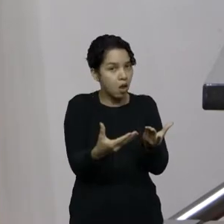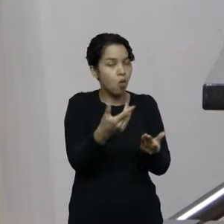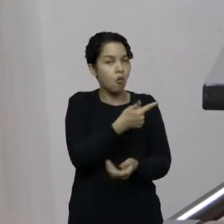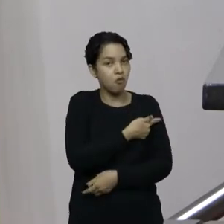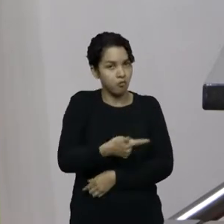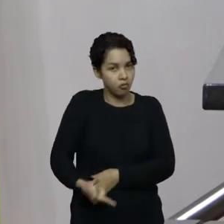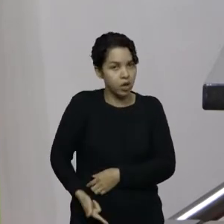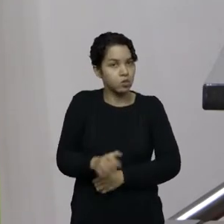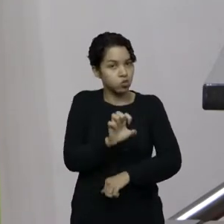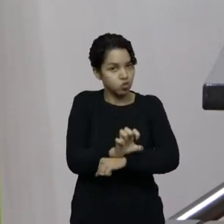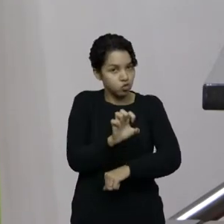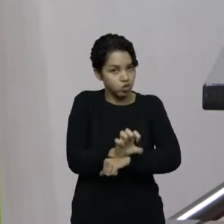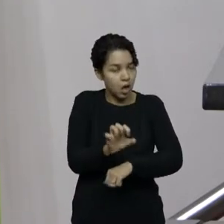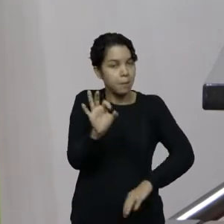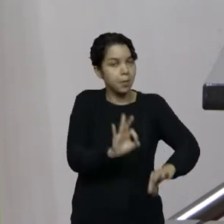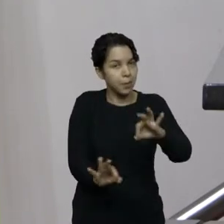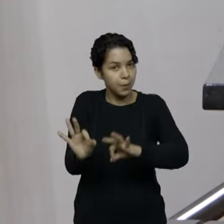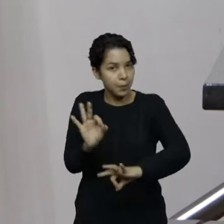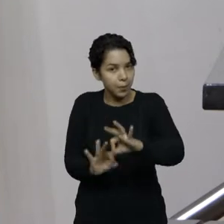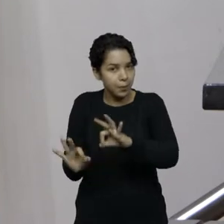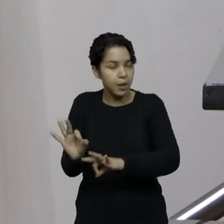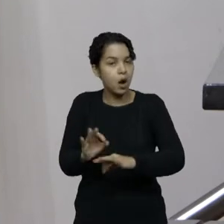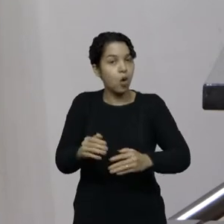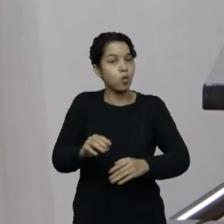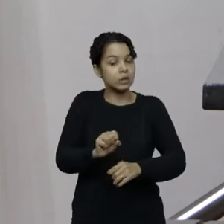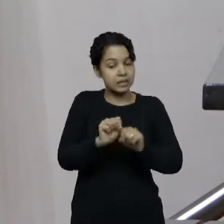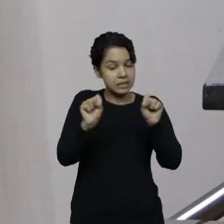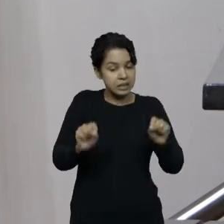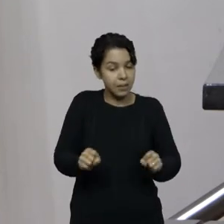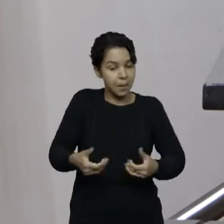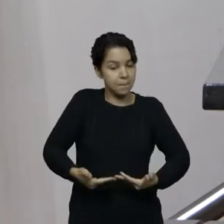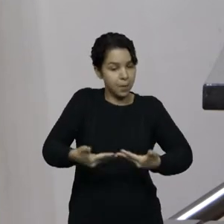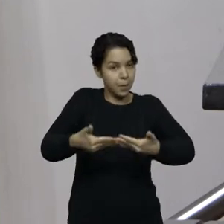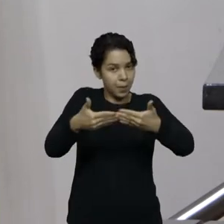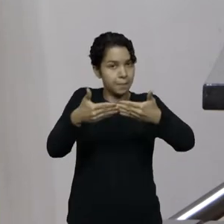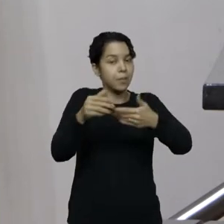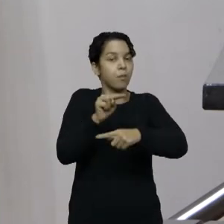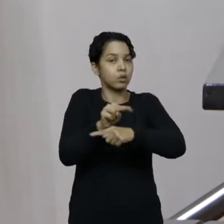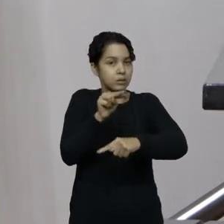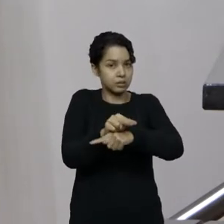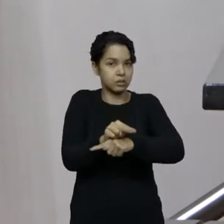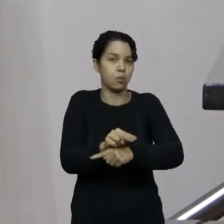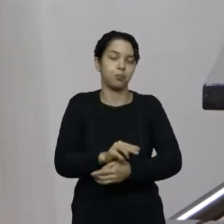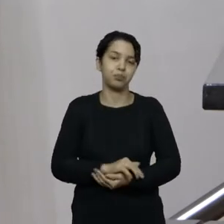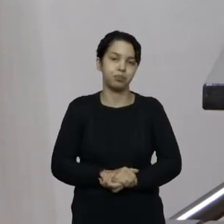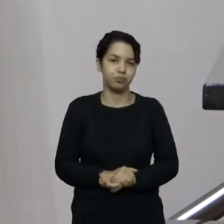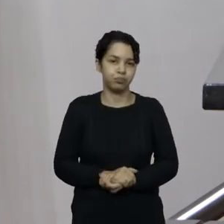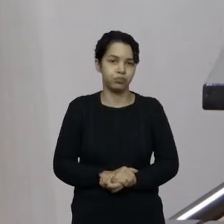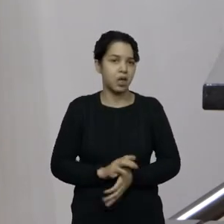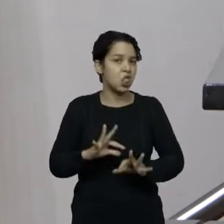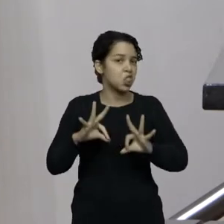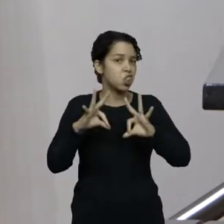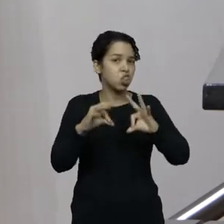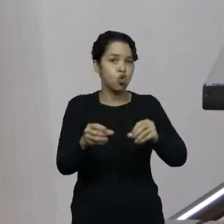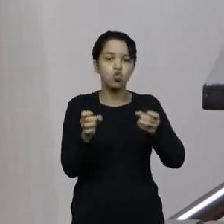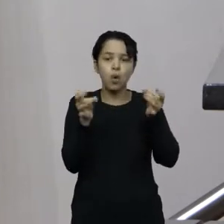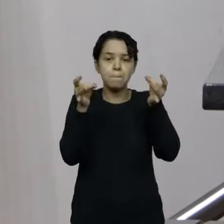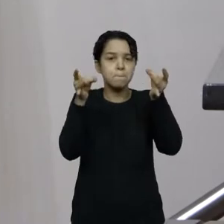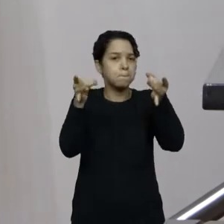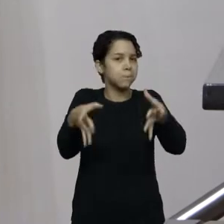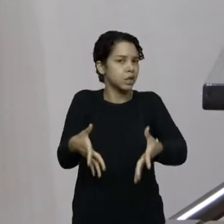para poder fazer o sistema de proteção voltar a funcionar e tá tudo abandonado